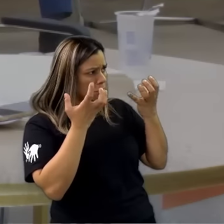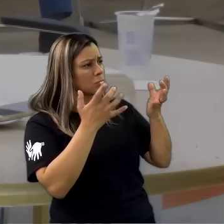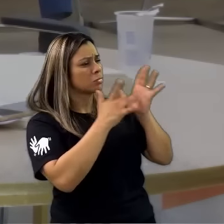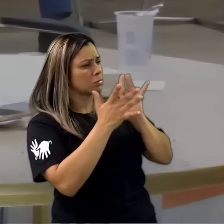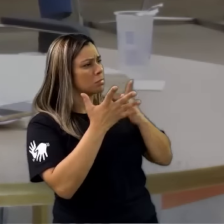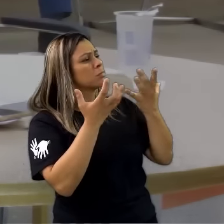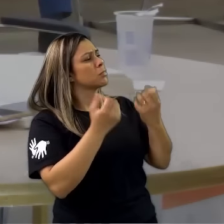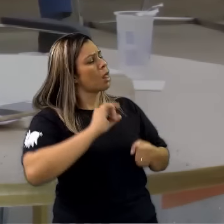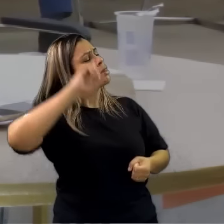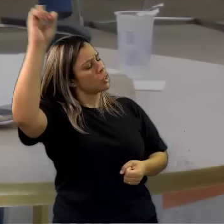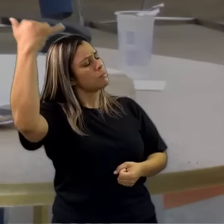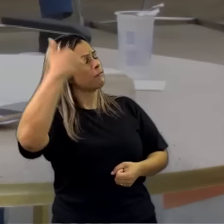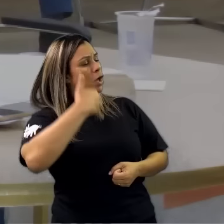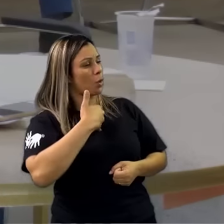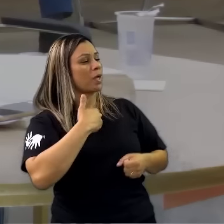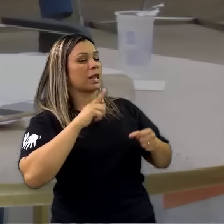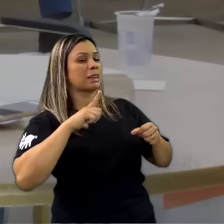macho